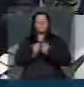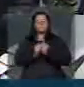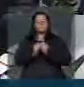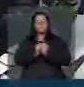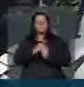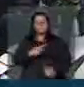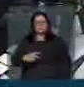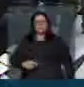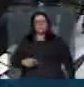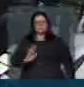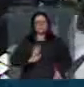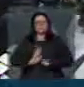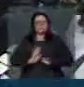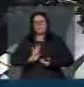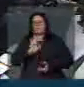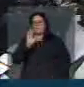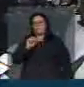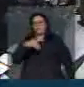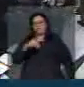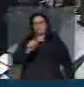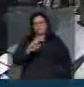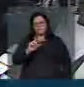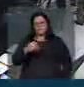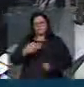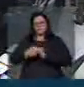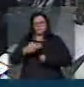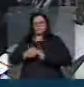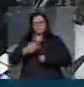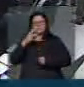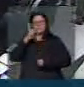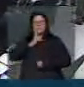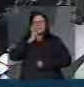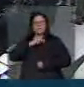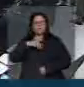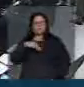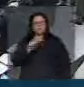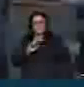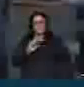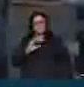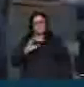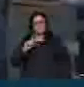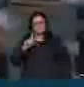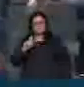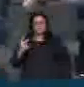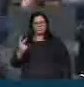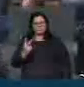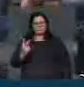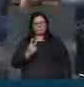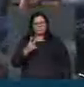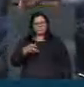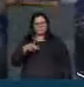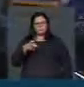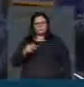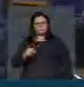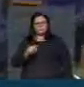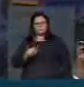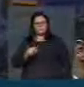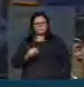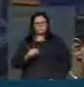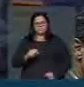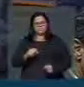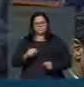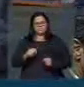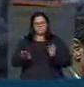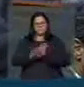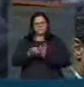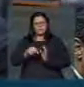Maricá e o vereador de Maricá, e todos os dois, ao se identificar para poder vir do Senado para